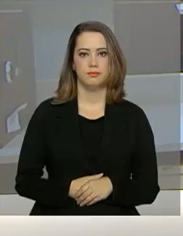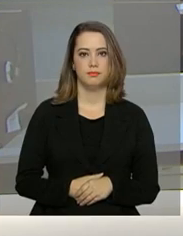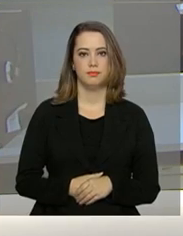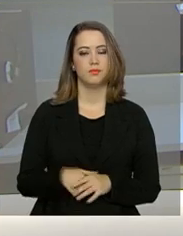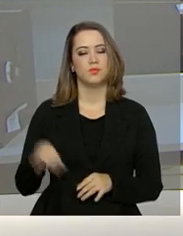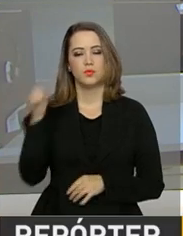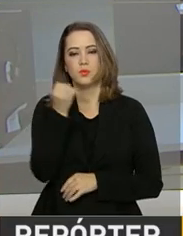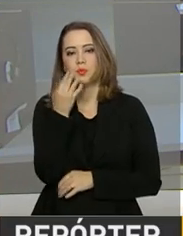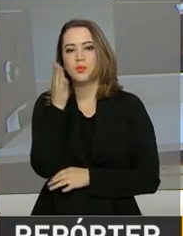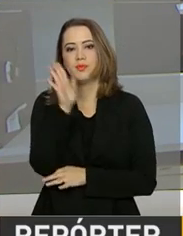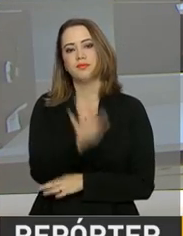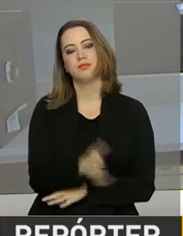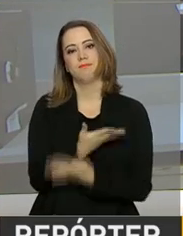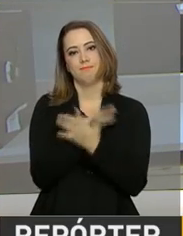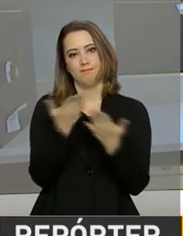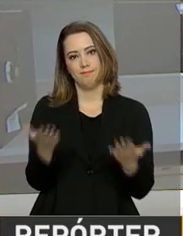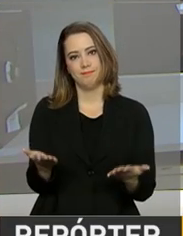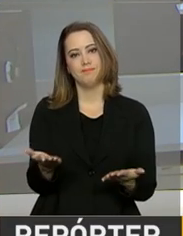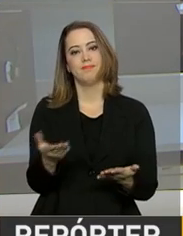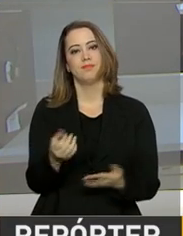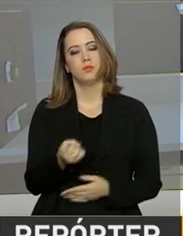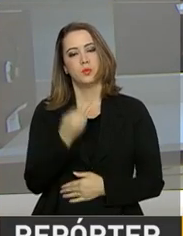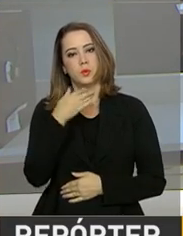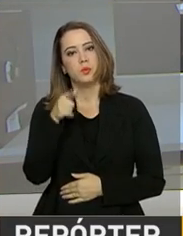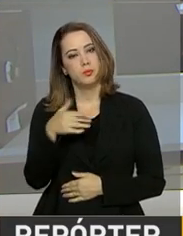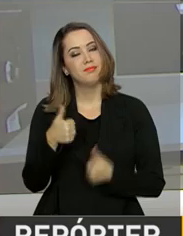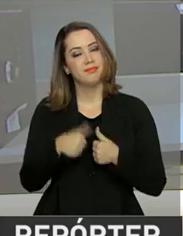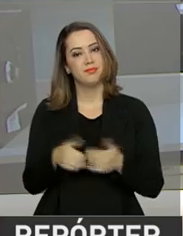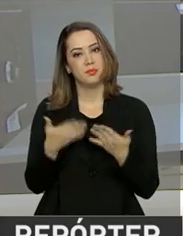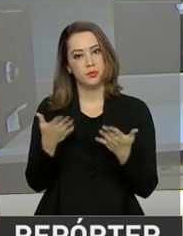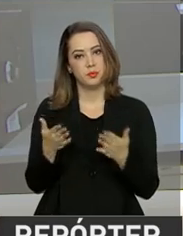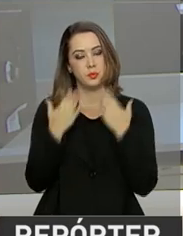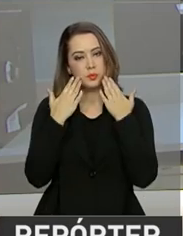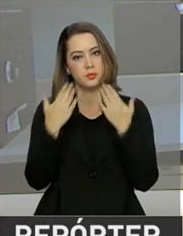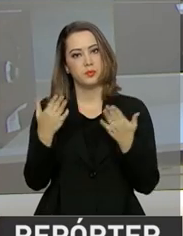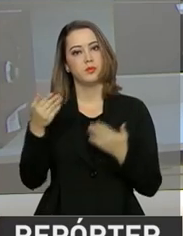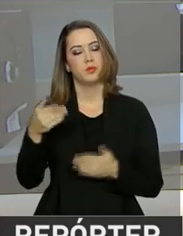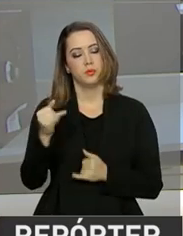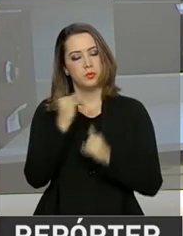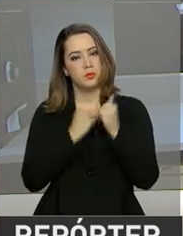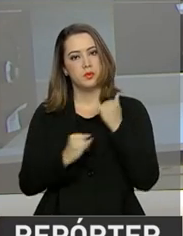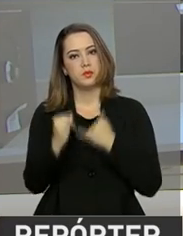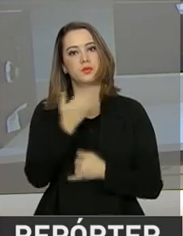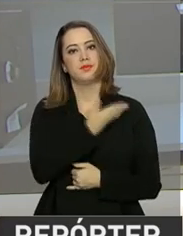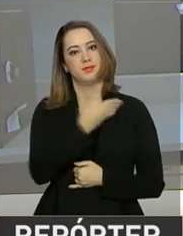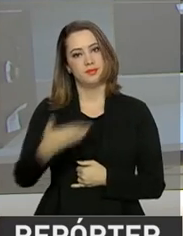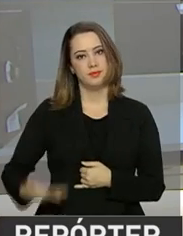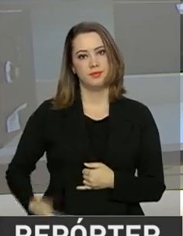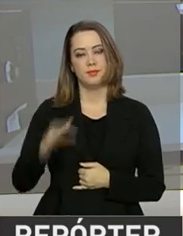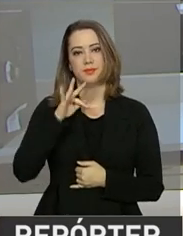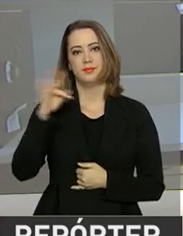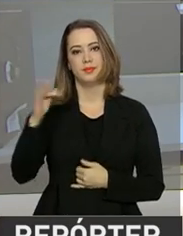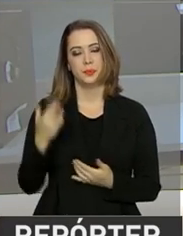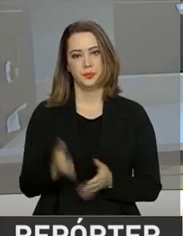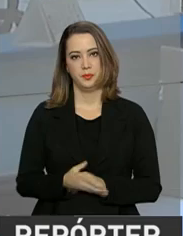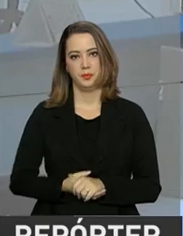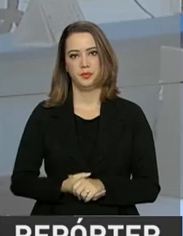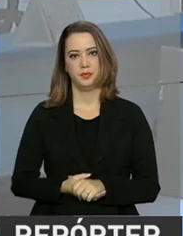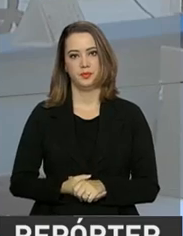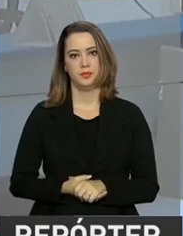Olá uma ótima tarde para você é um prazer estar em sua companhia o repórter NBR começa agora com as notícias do governo